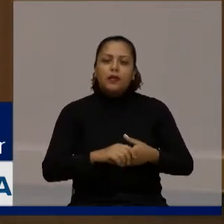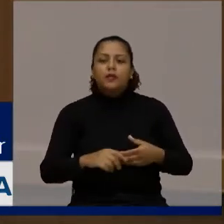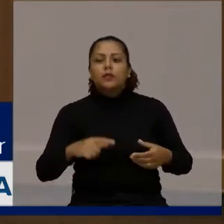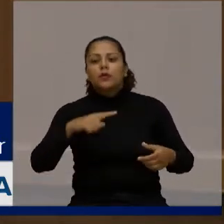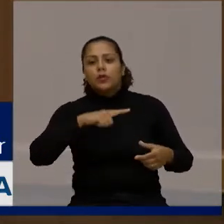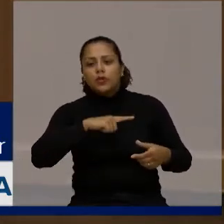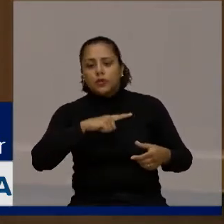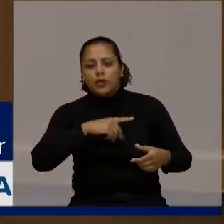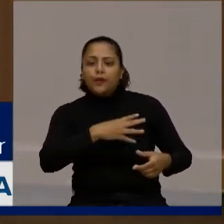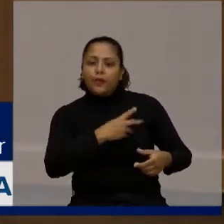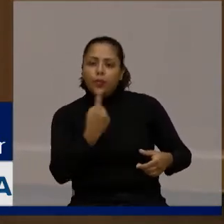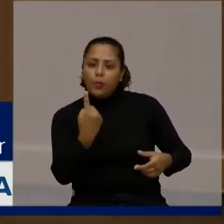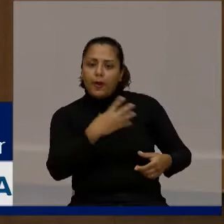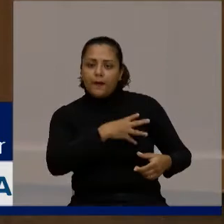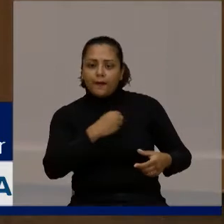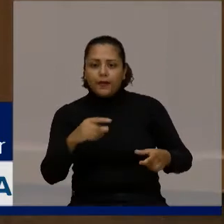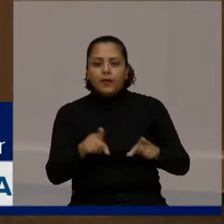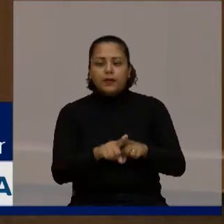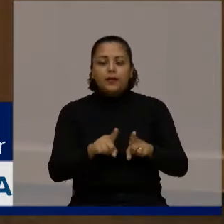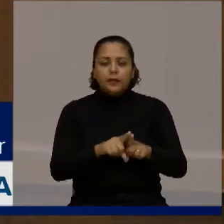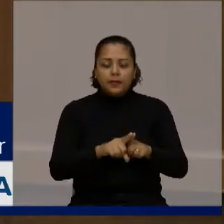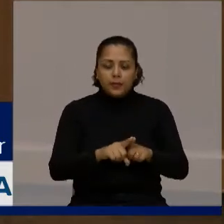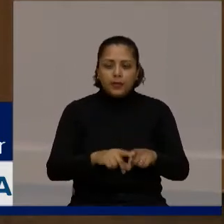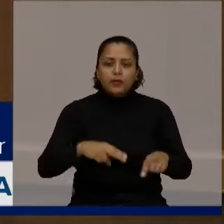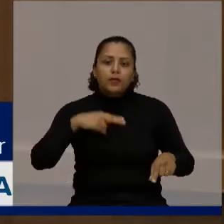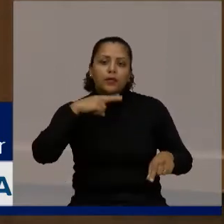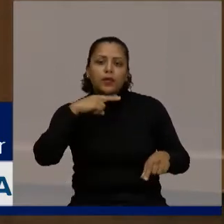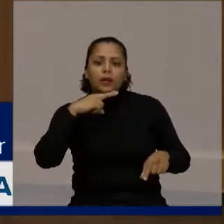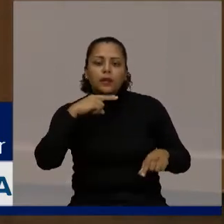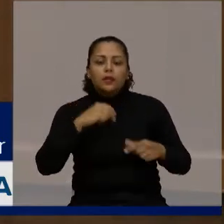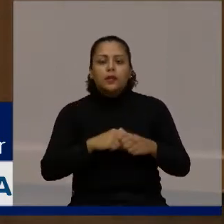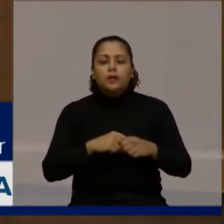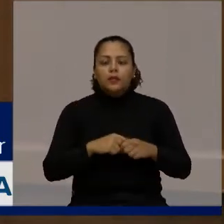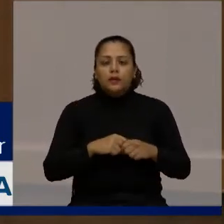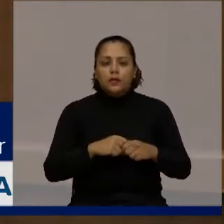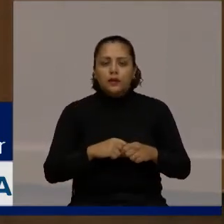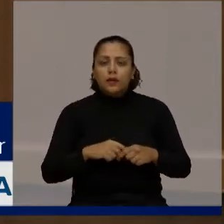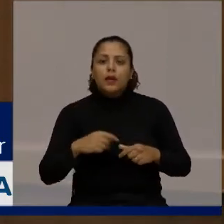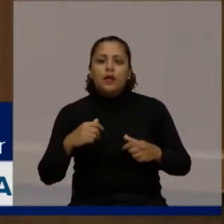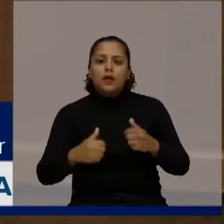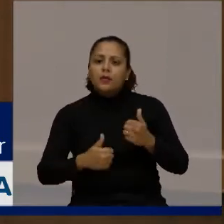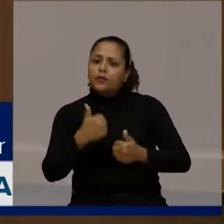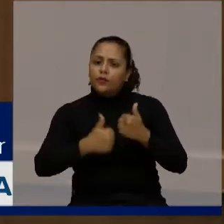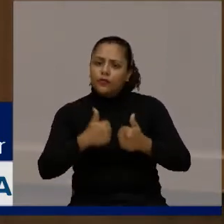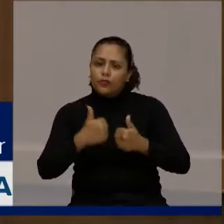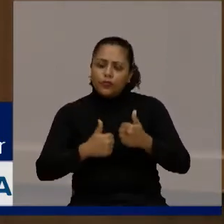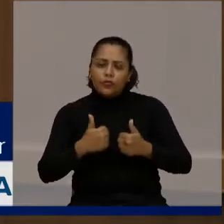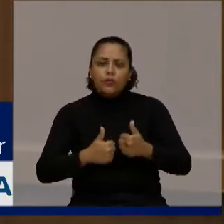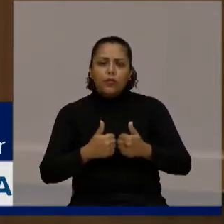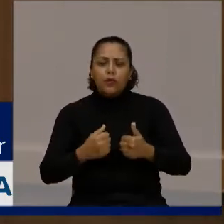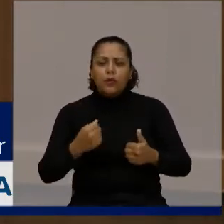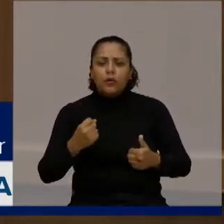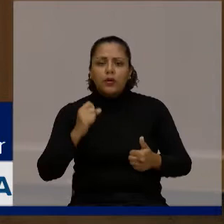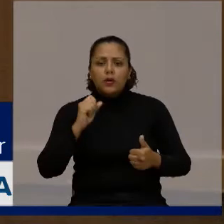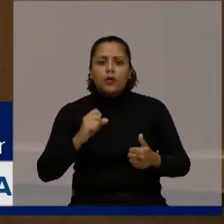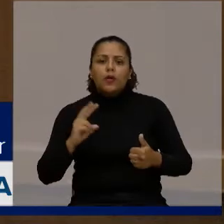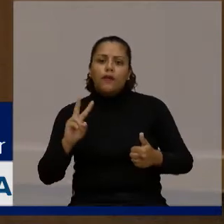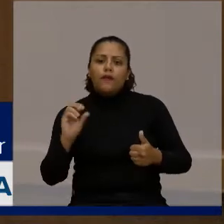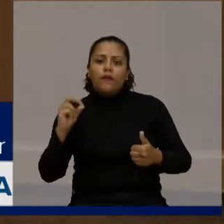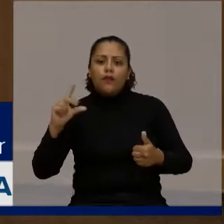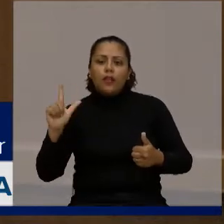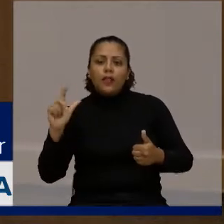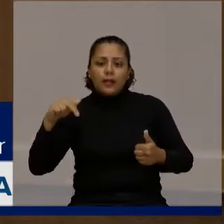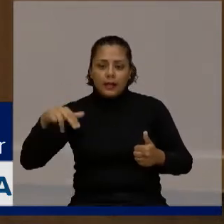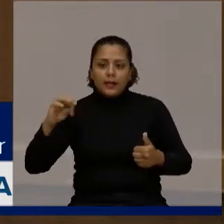mais conhecido como Vander Luiz, ex-volante do Atlético Mineiro e do Fluminense do Rio de Janeiro, morreu no dia